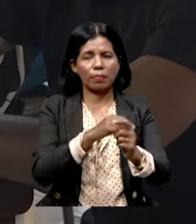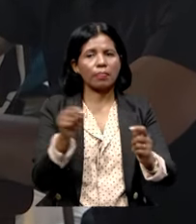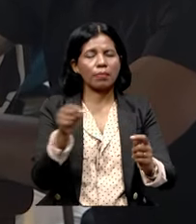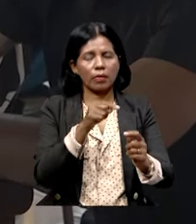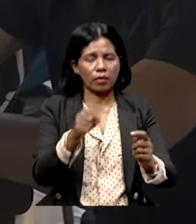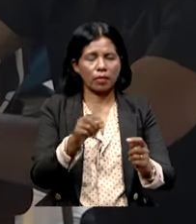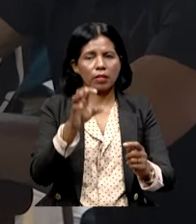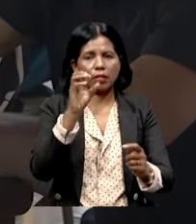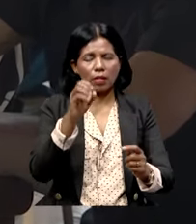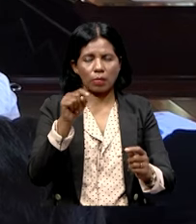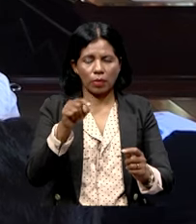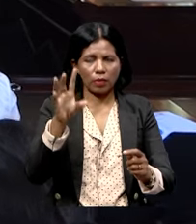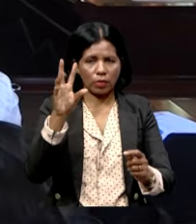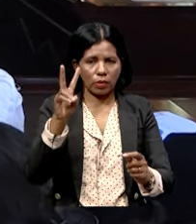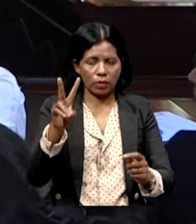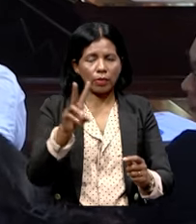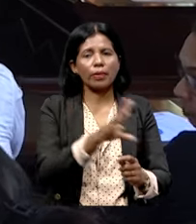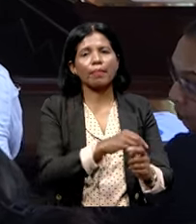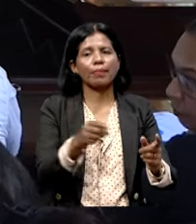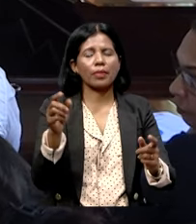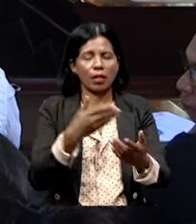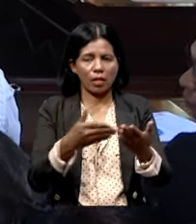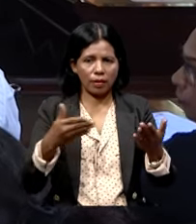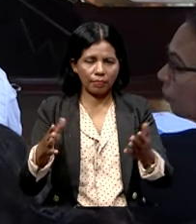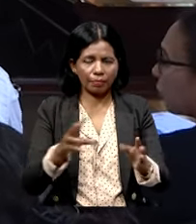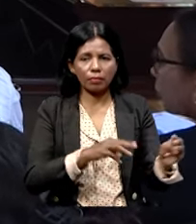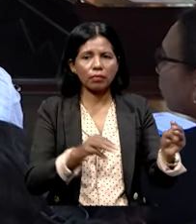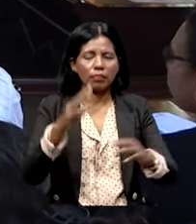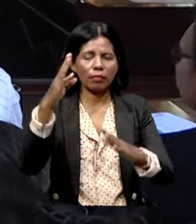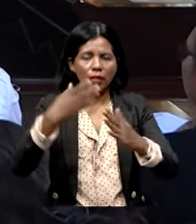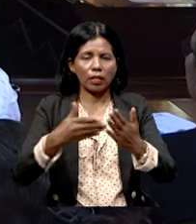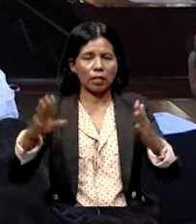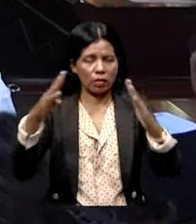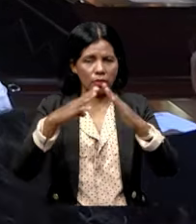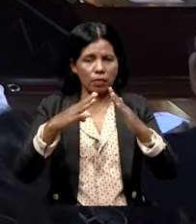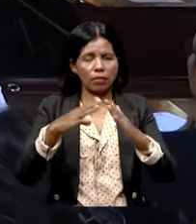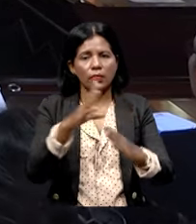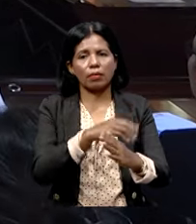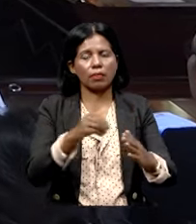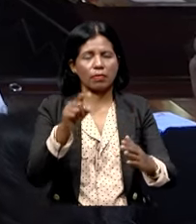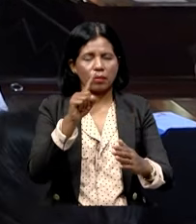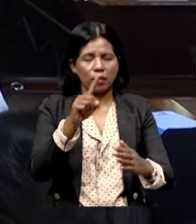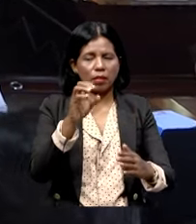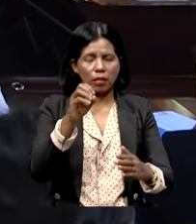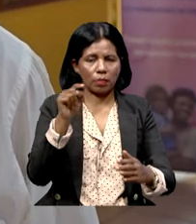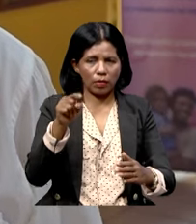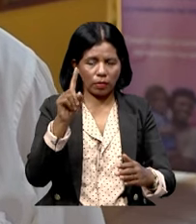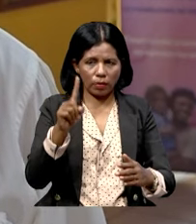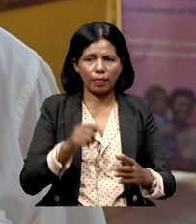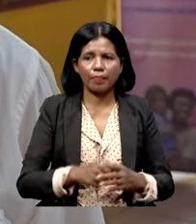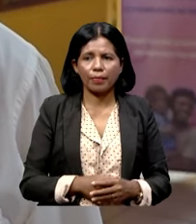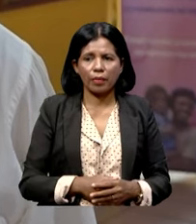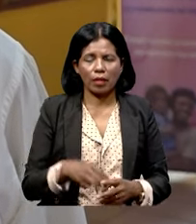mais 0.2, no equipamento ou manutenção mobiliário umalaran por cento mais 0.1. Inflação é e